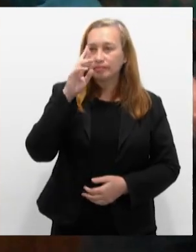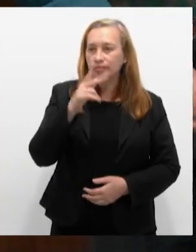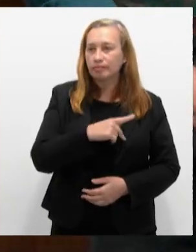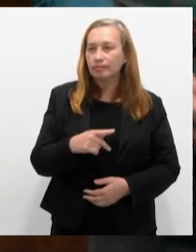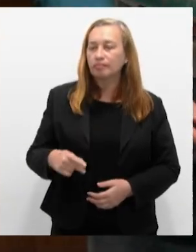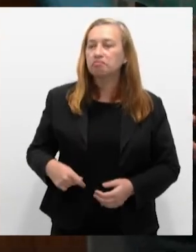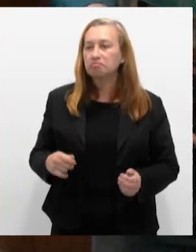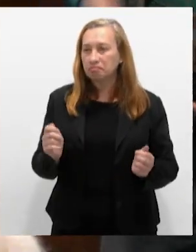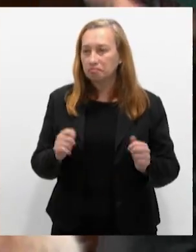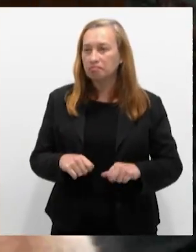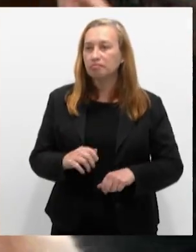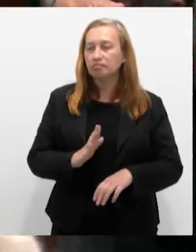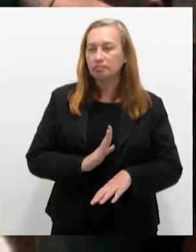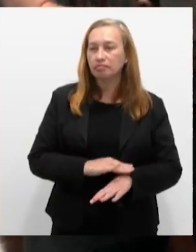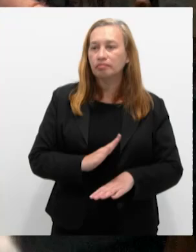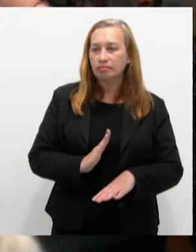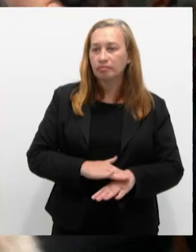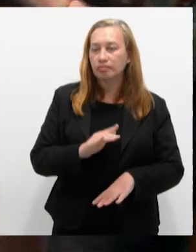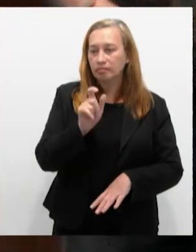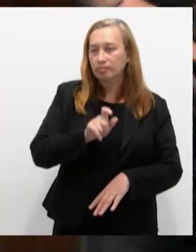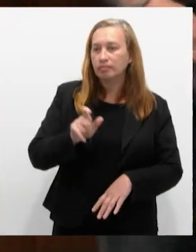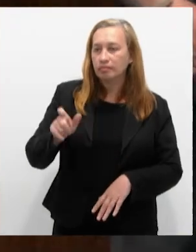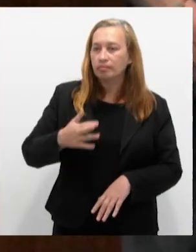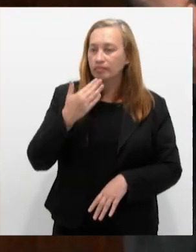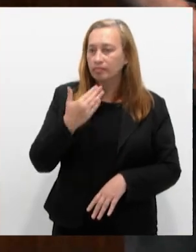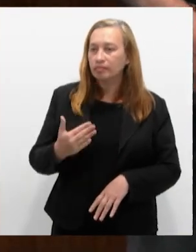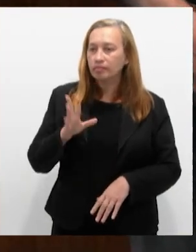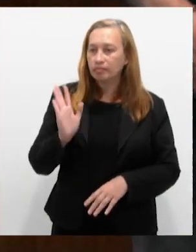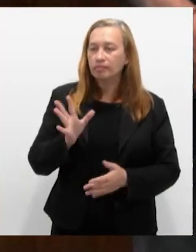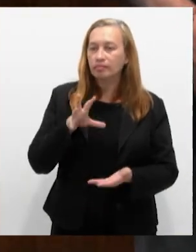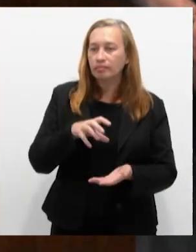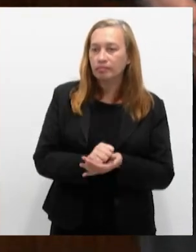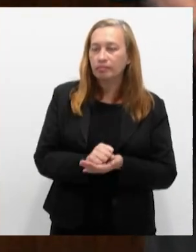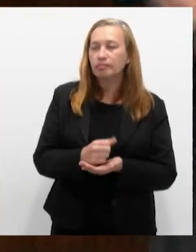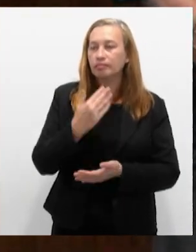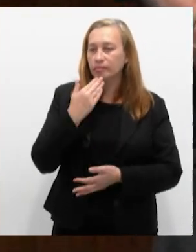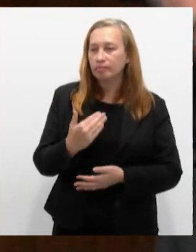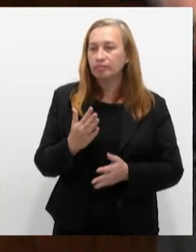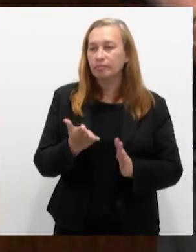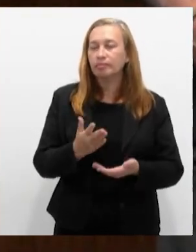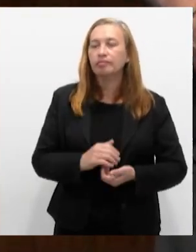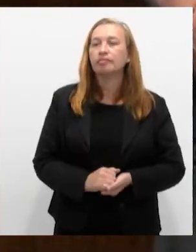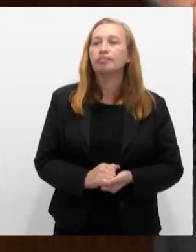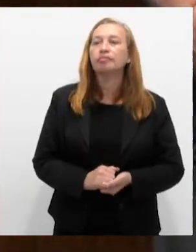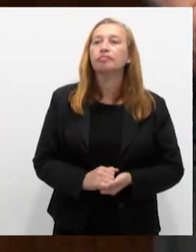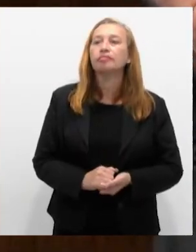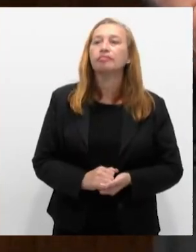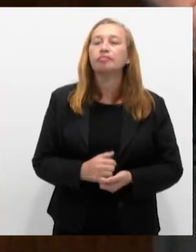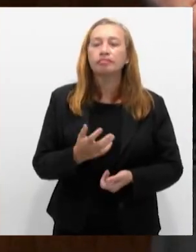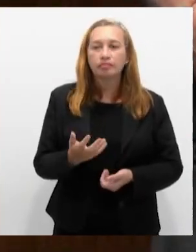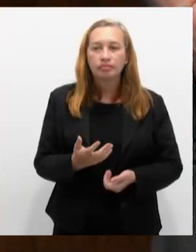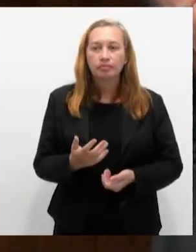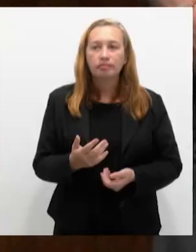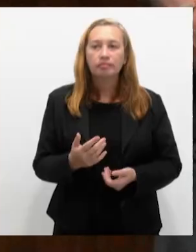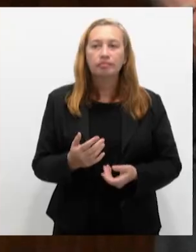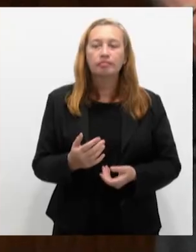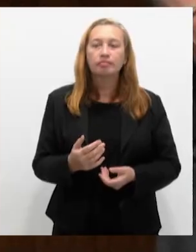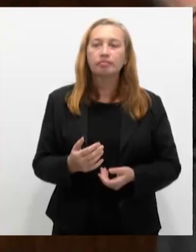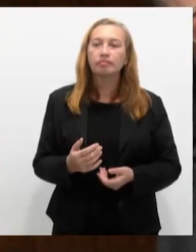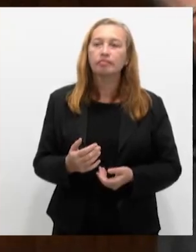tempo para ter mais coautoria. A gente já registramos esses que nos pediram. eu queria mandar